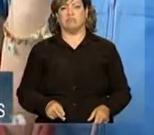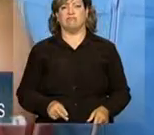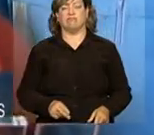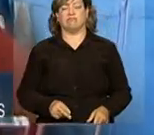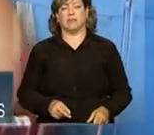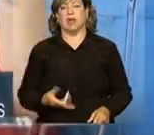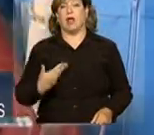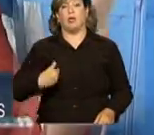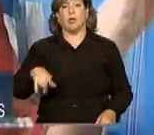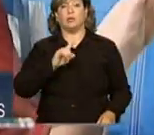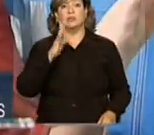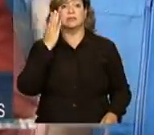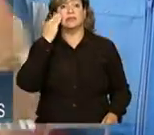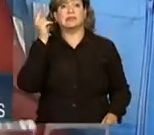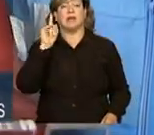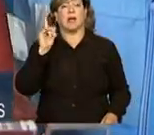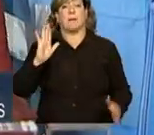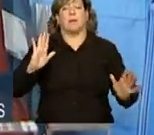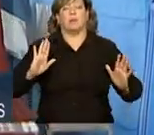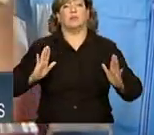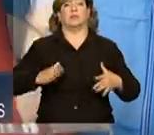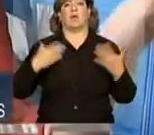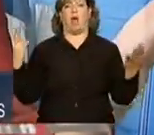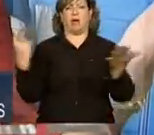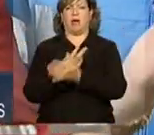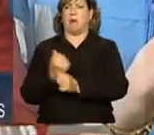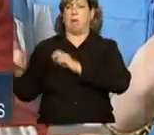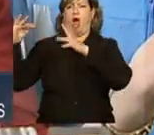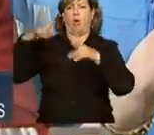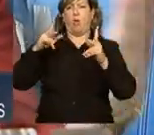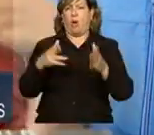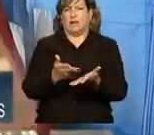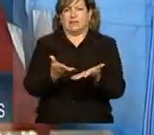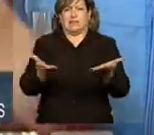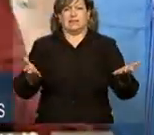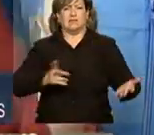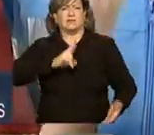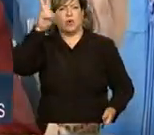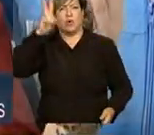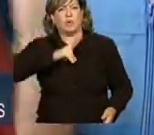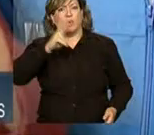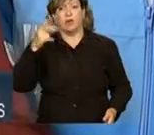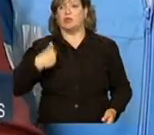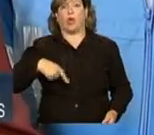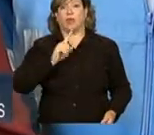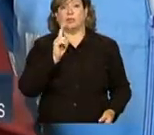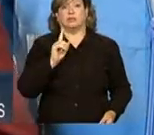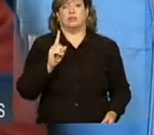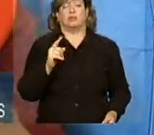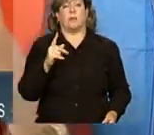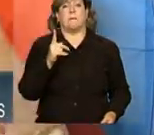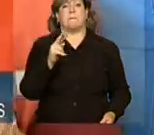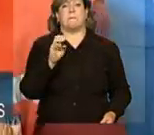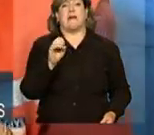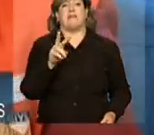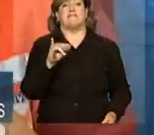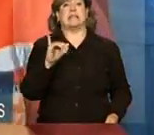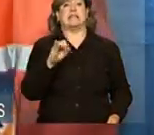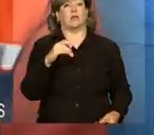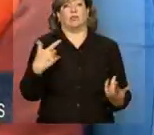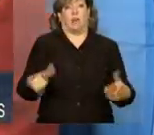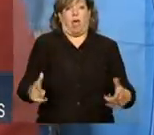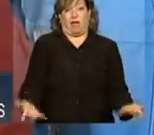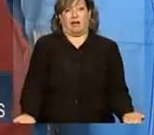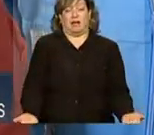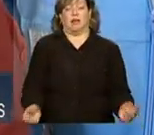não sabíamos que ia dar um desastre nessa escala. Não é previsível, mas já que aconteceu, nós agora... O